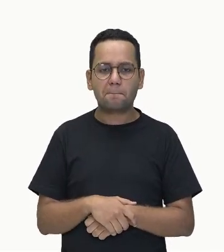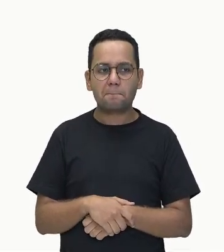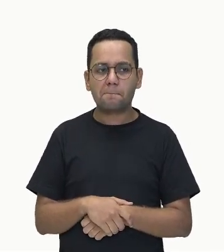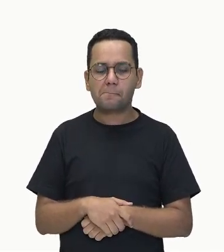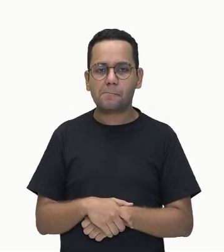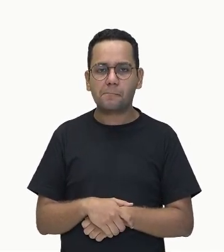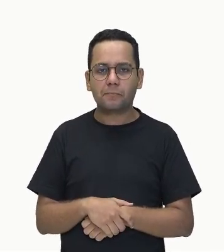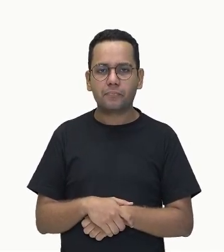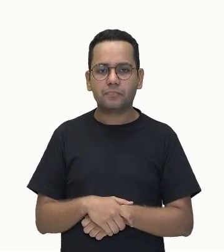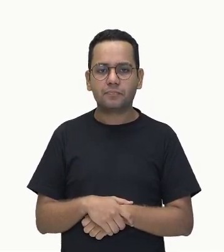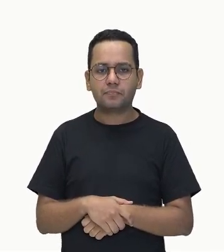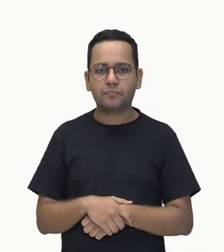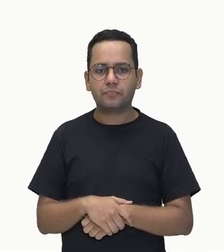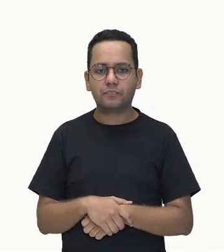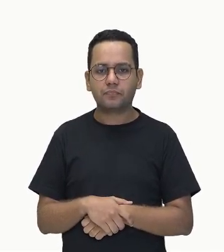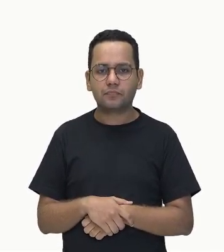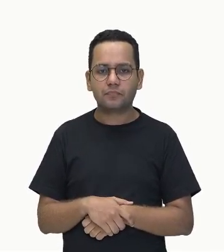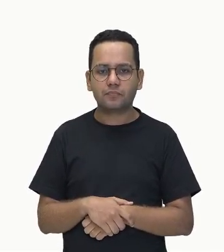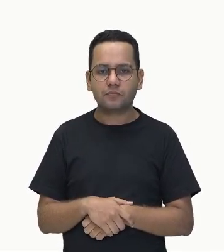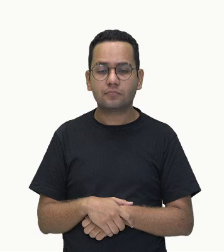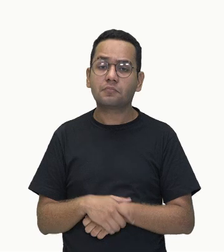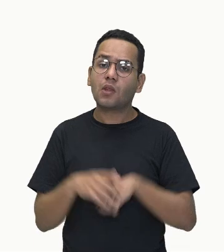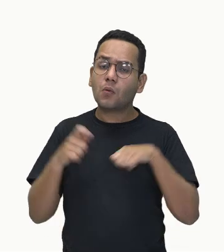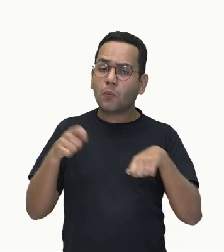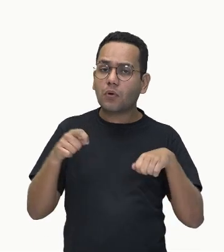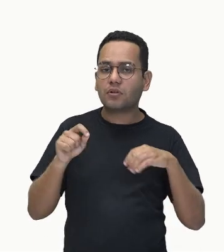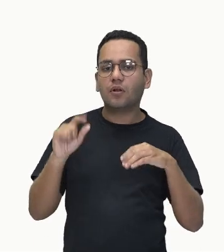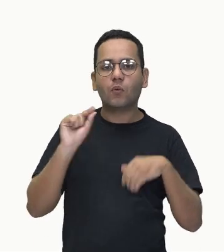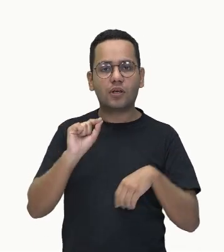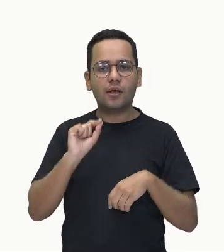vou trabalhar a potenciação